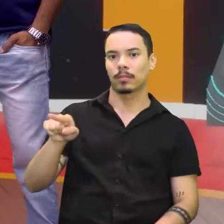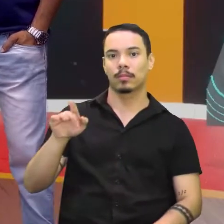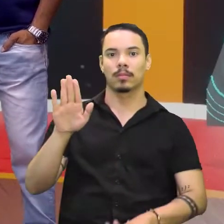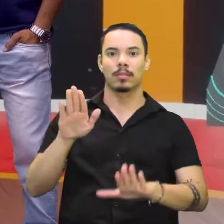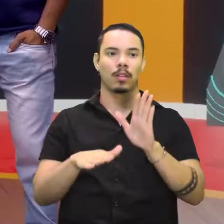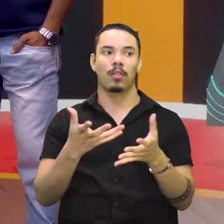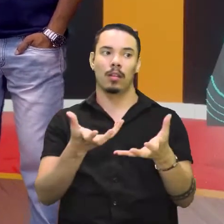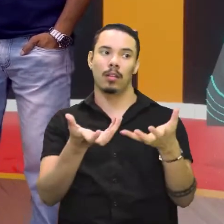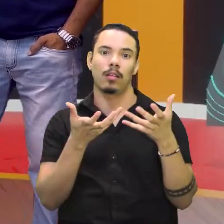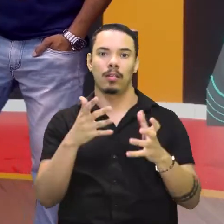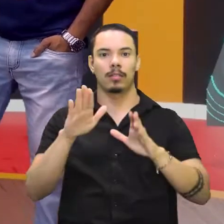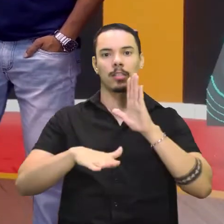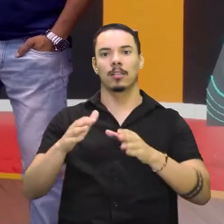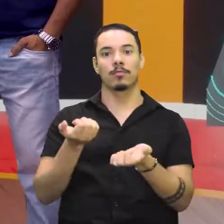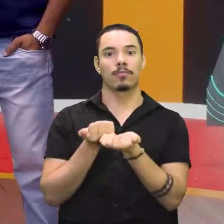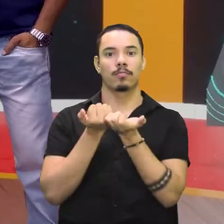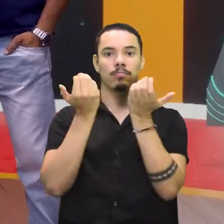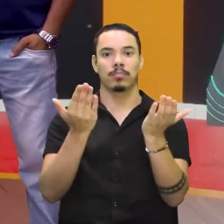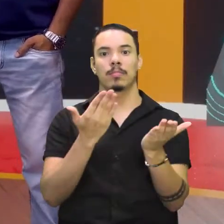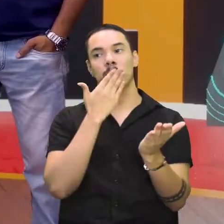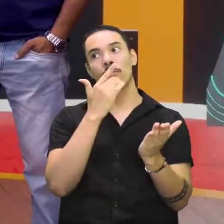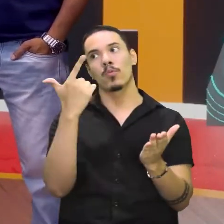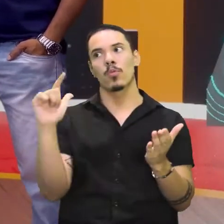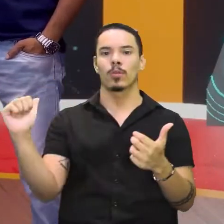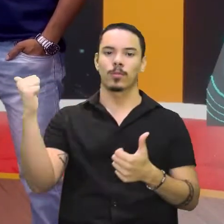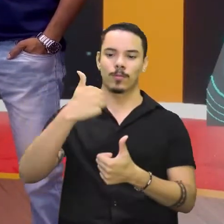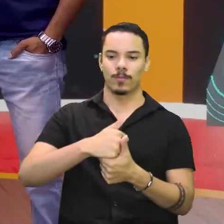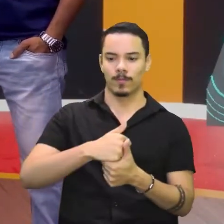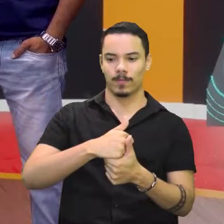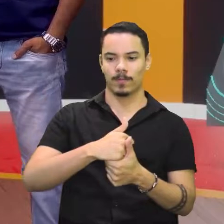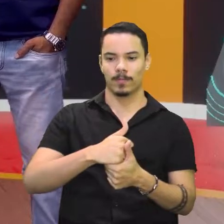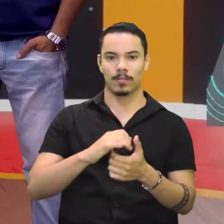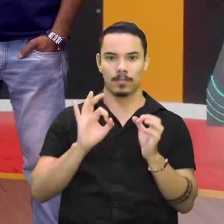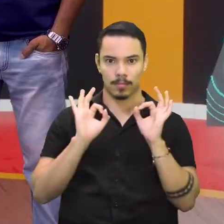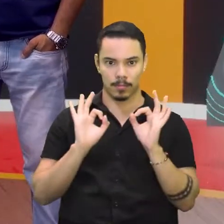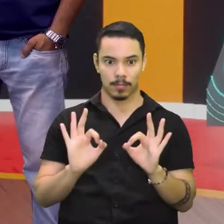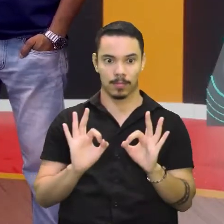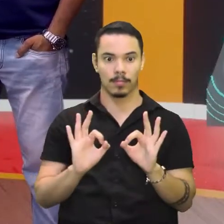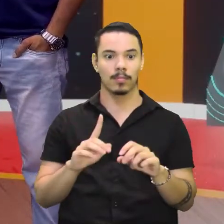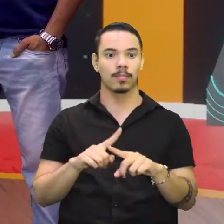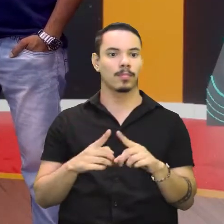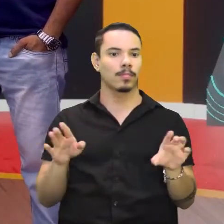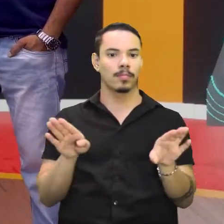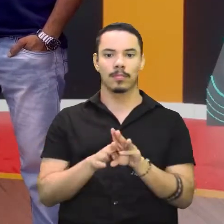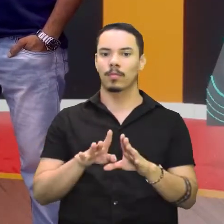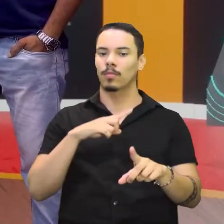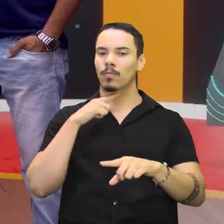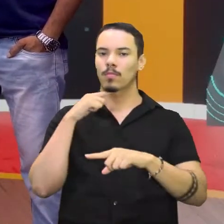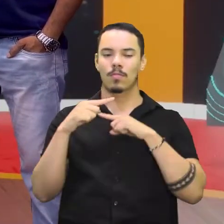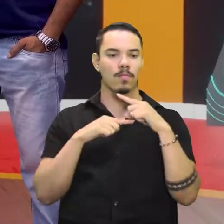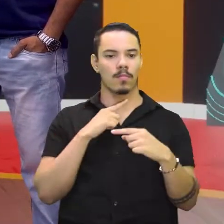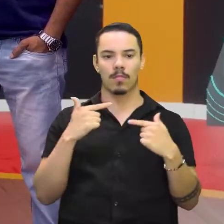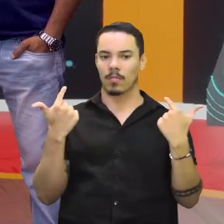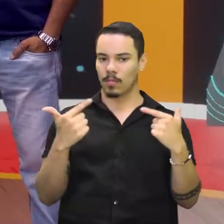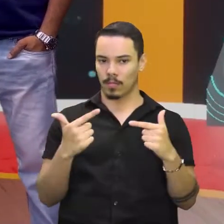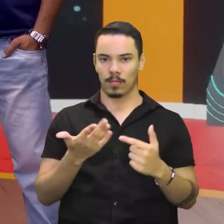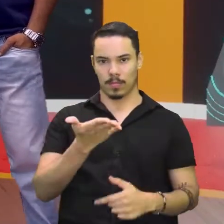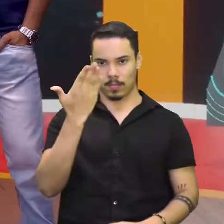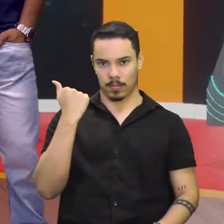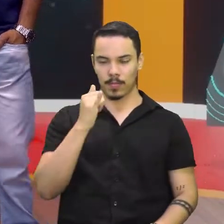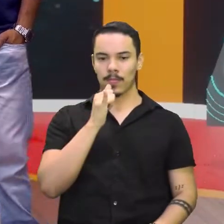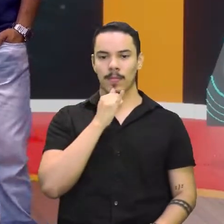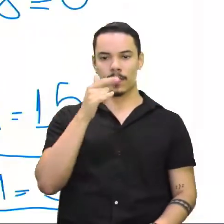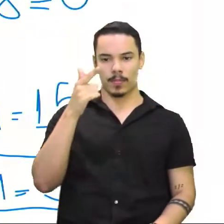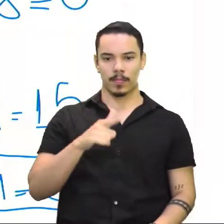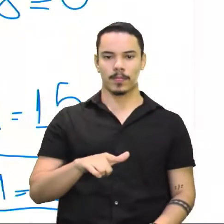pode fornecer a raiz e pedir um outro valor, tá bom? Mas claro que aqui não fica dúvida, então a gente faz mais exemplo com vocês. Olha